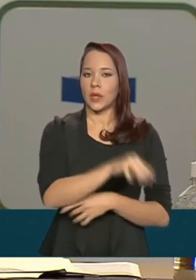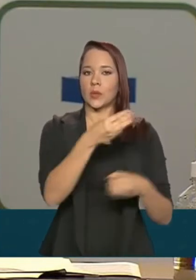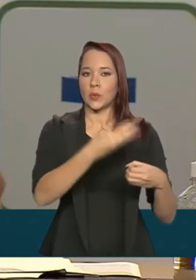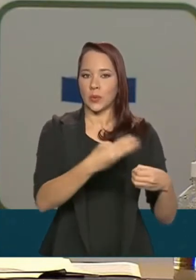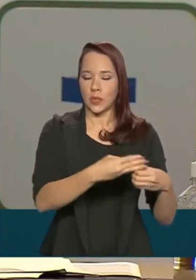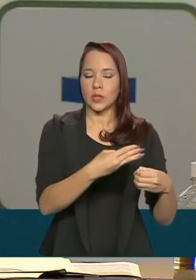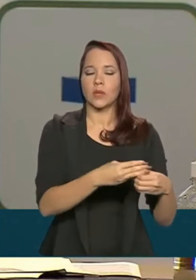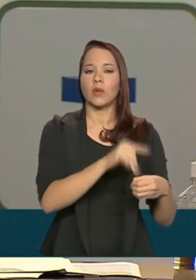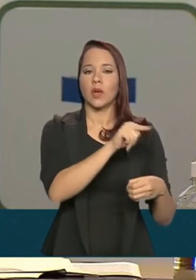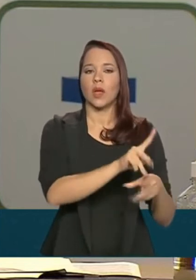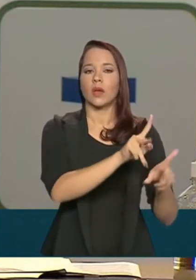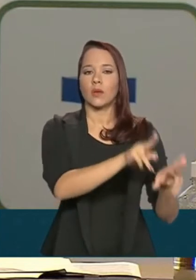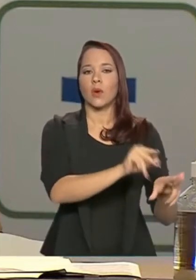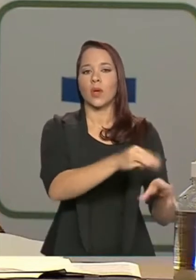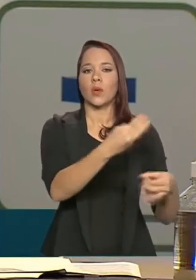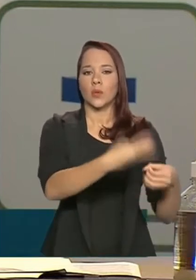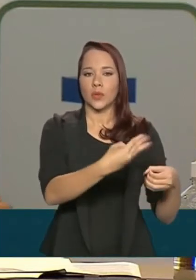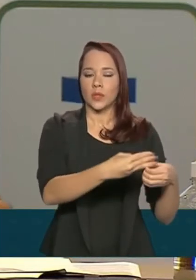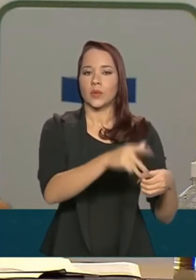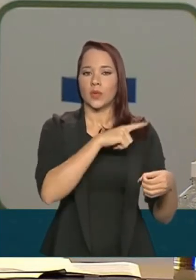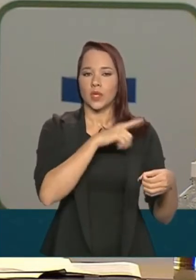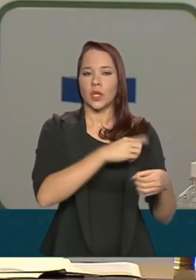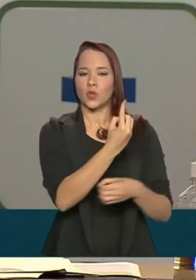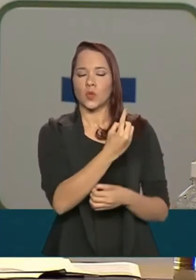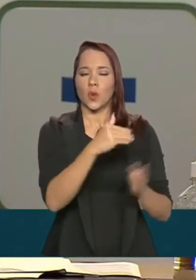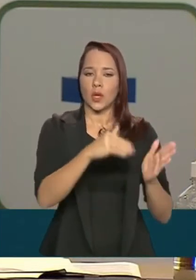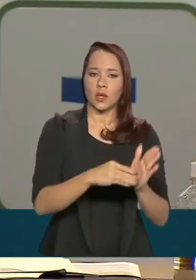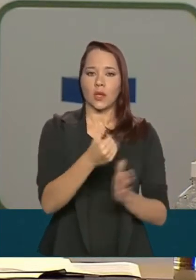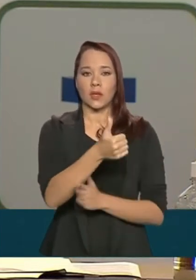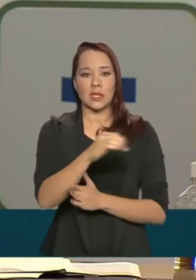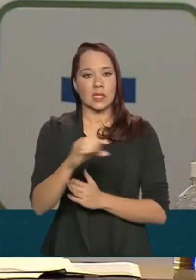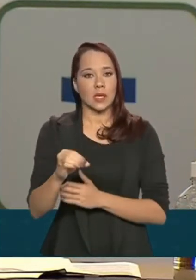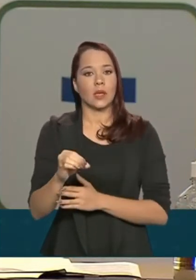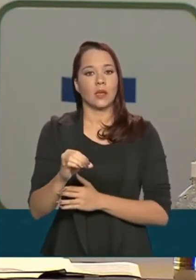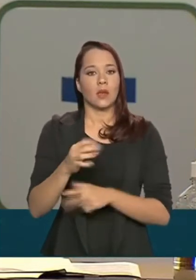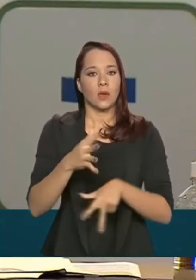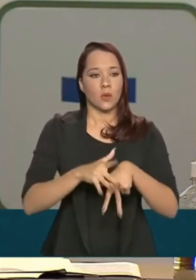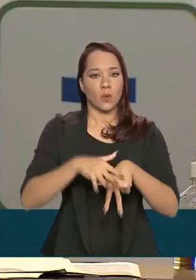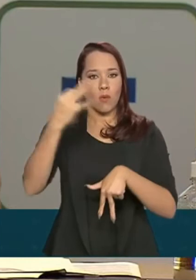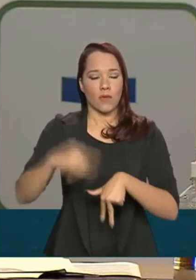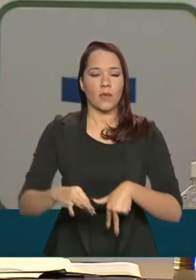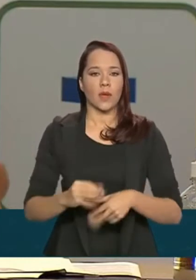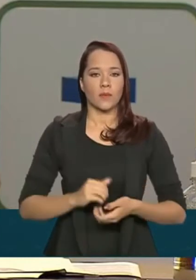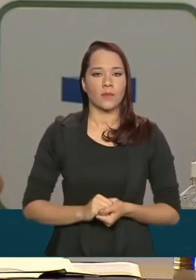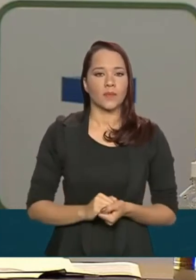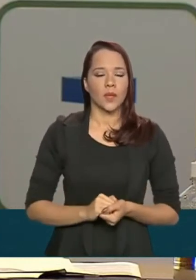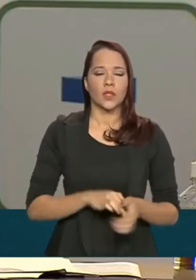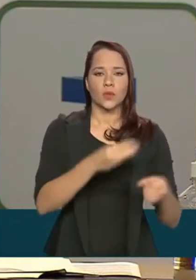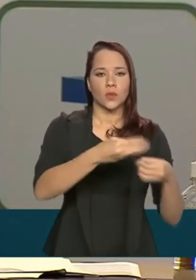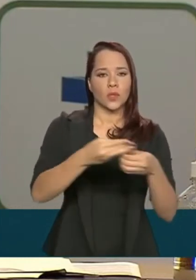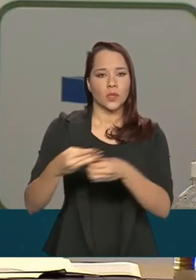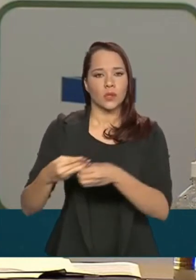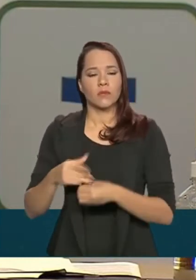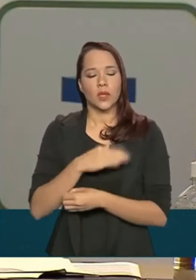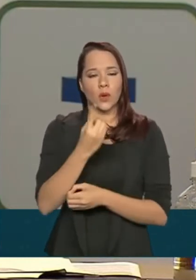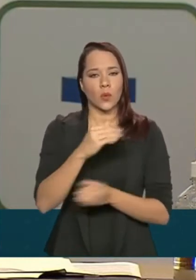municípios representam municípios que têm de 1 até 100 casos, né? Fazendo de municípios que têm de